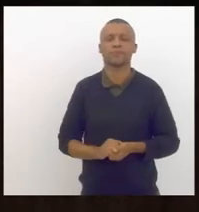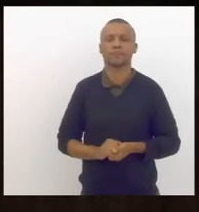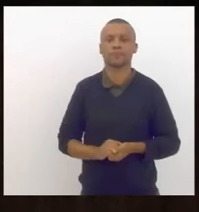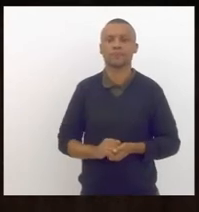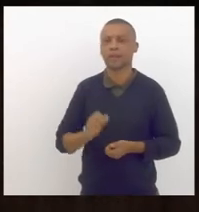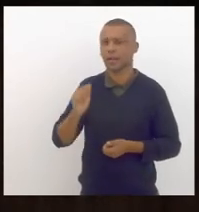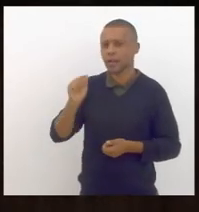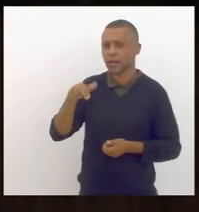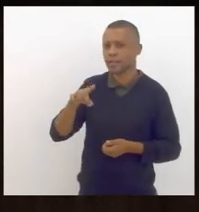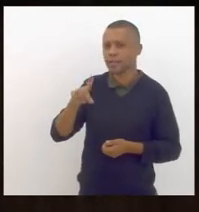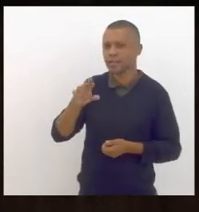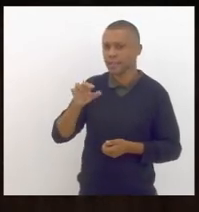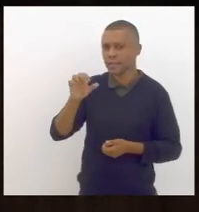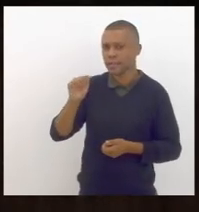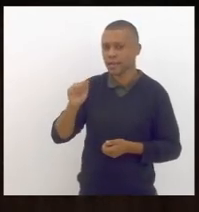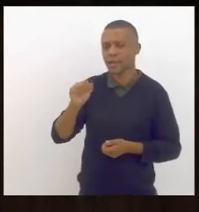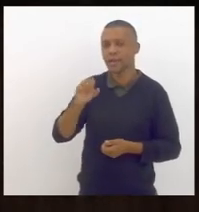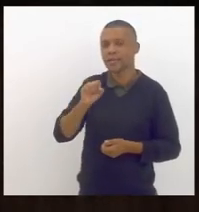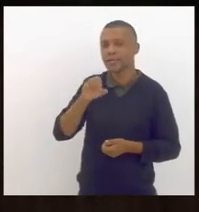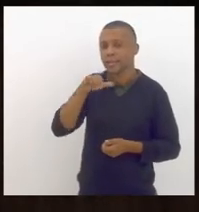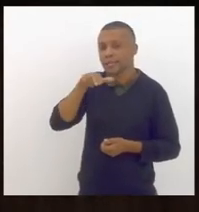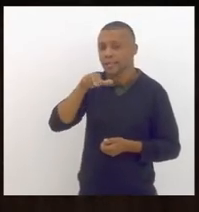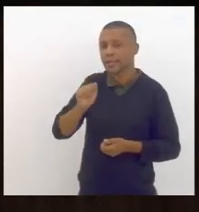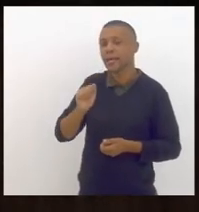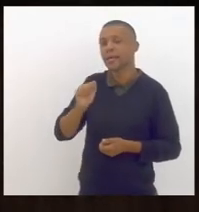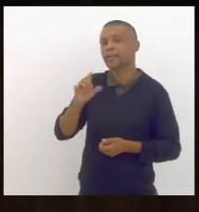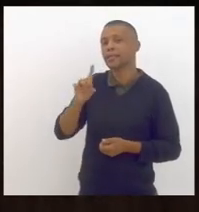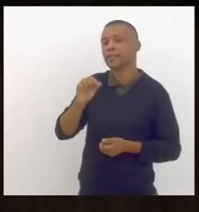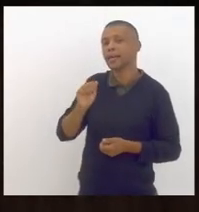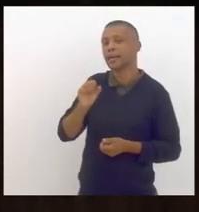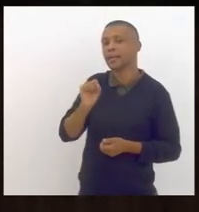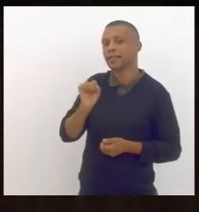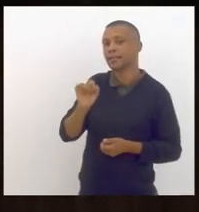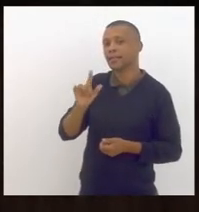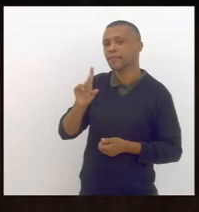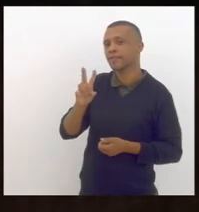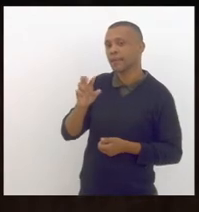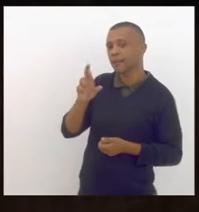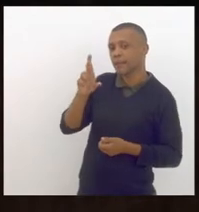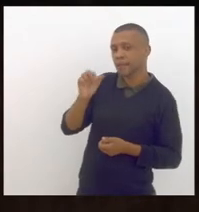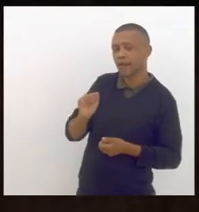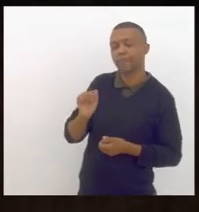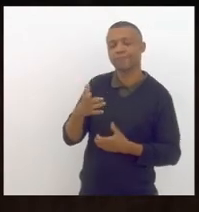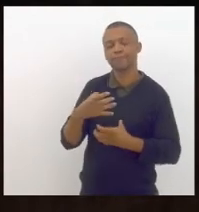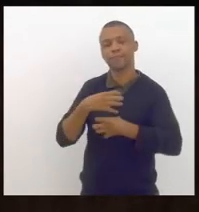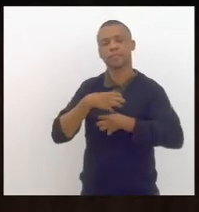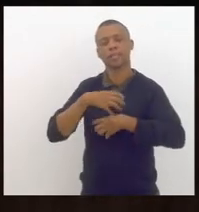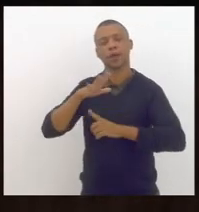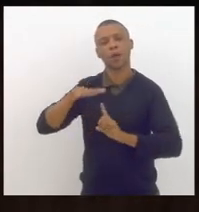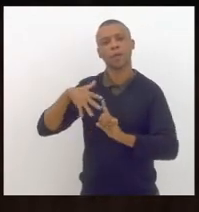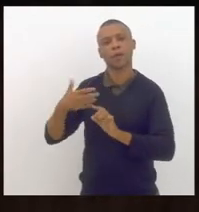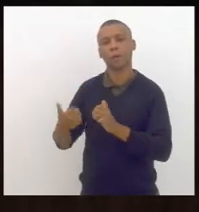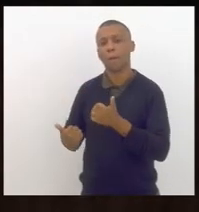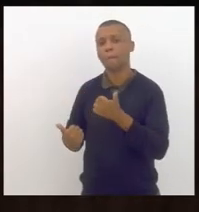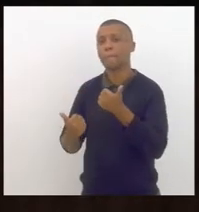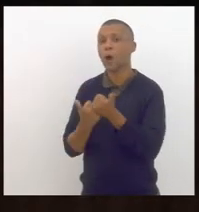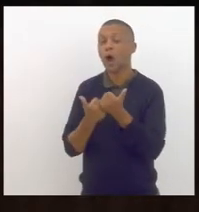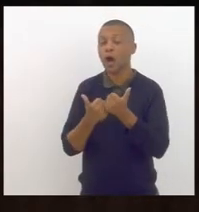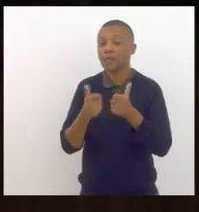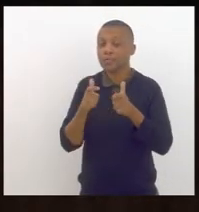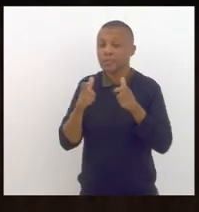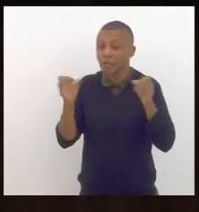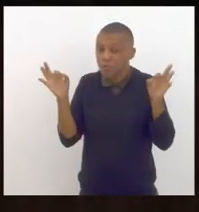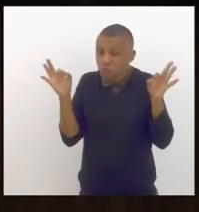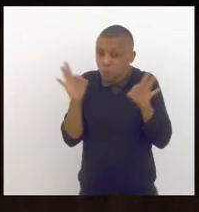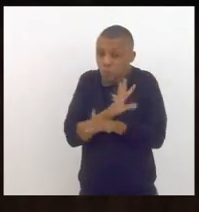Andréa Sena da Silveira, sinta-se homenageado com o apoio da totalidade desta